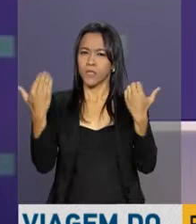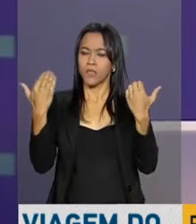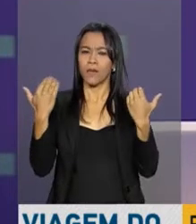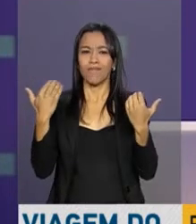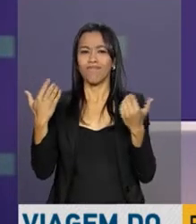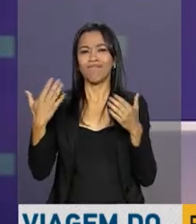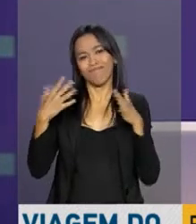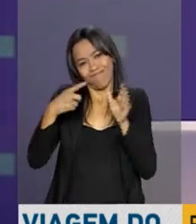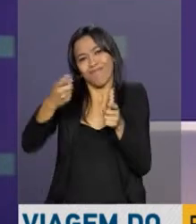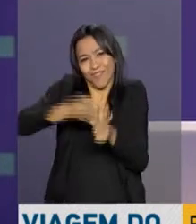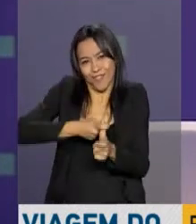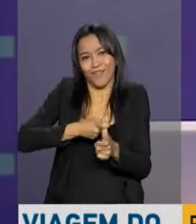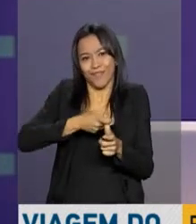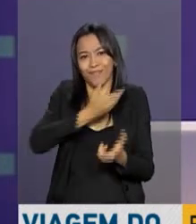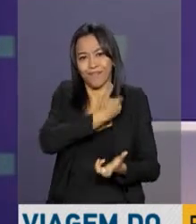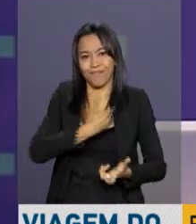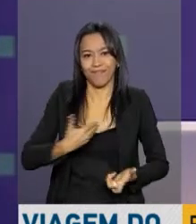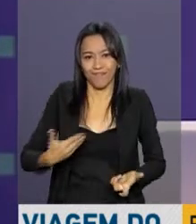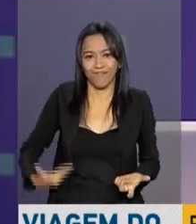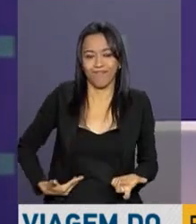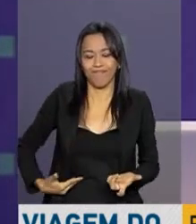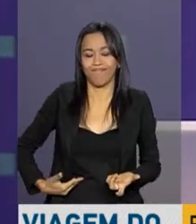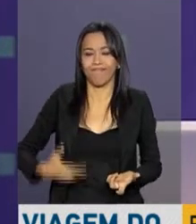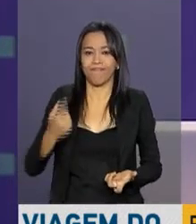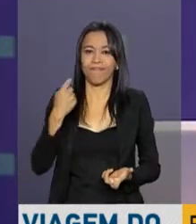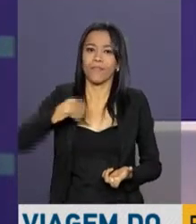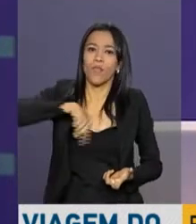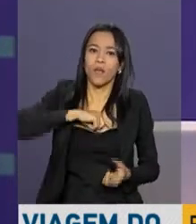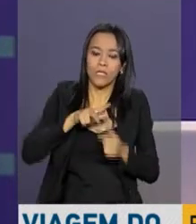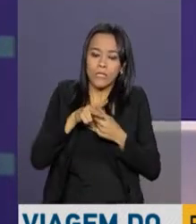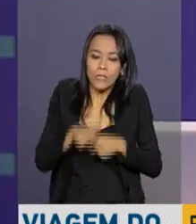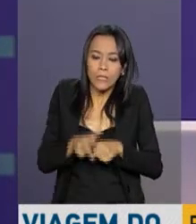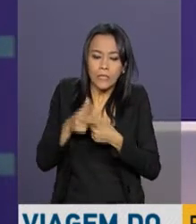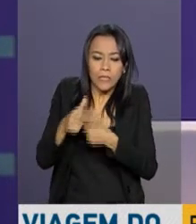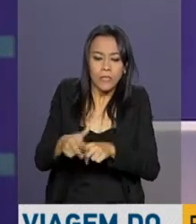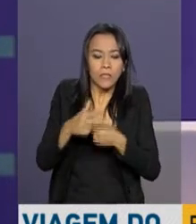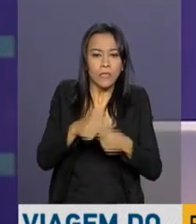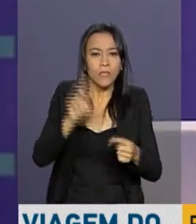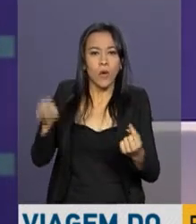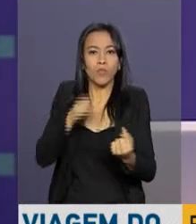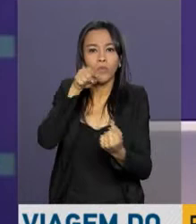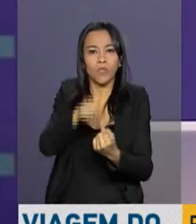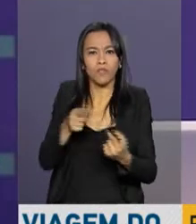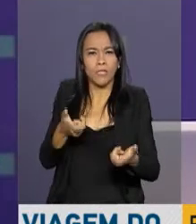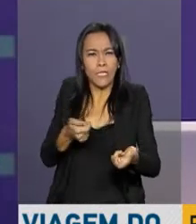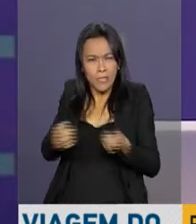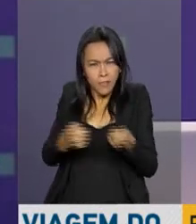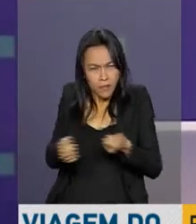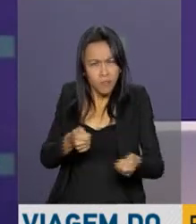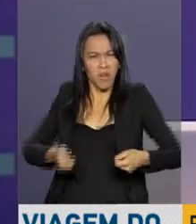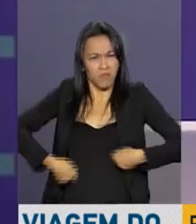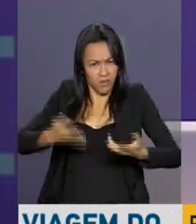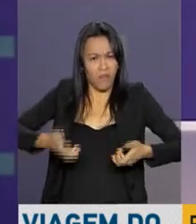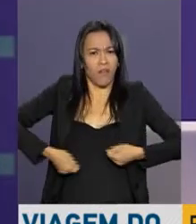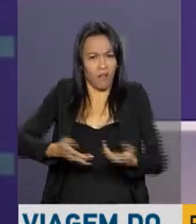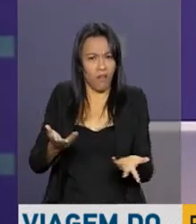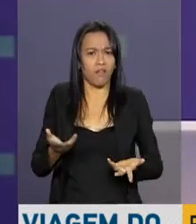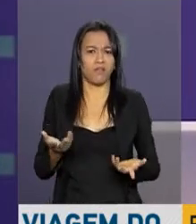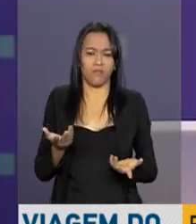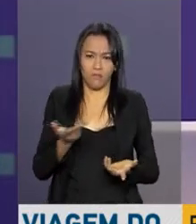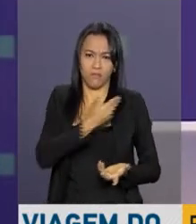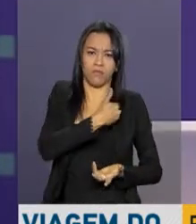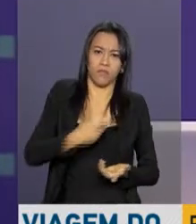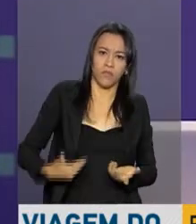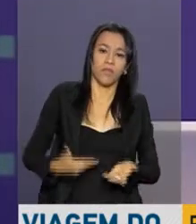dívida, assentando as bases, portanto, para o equilíbrio das contas públicas.